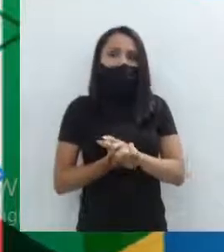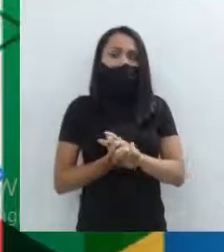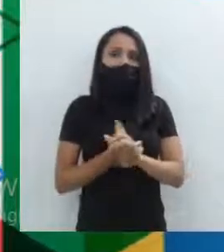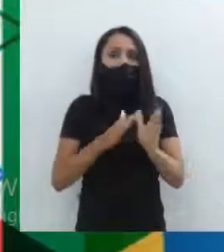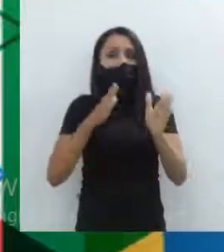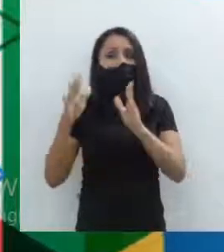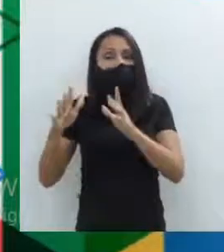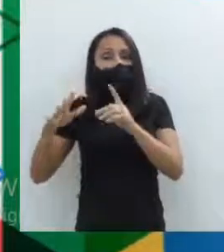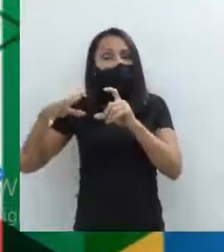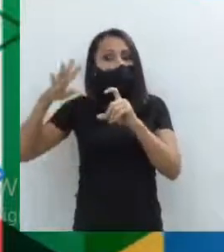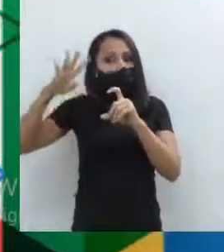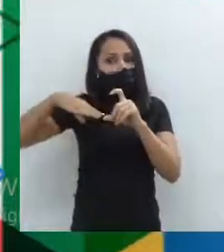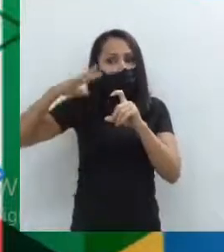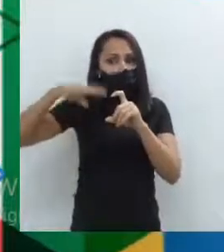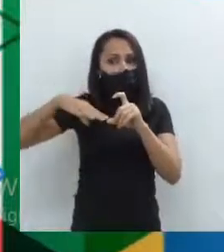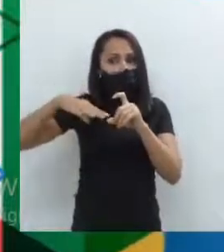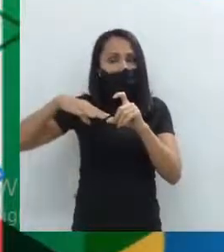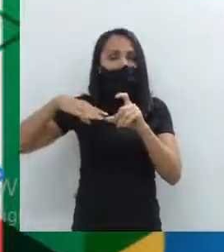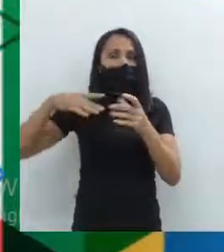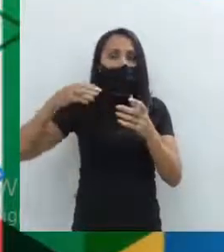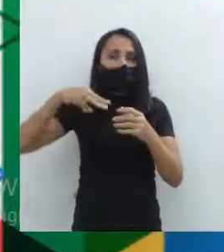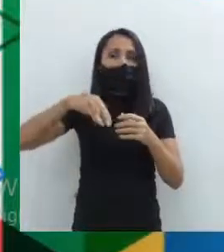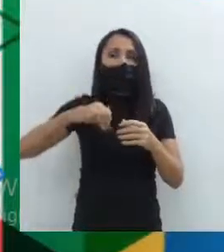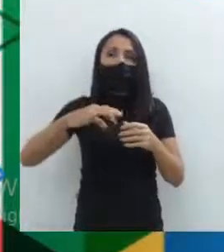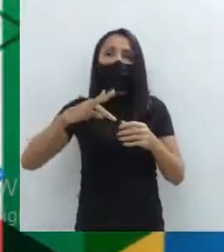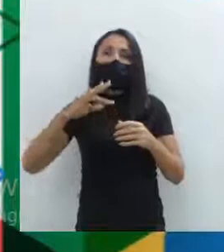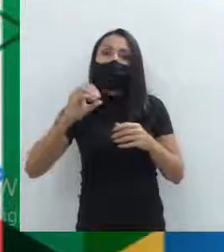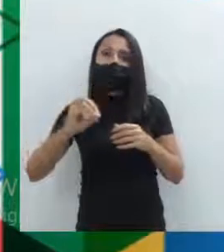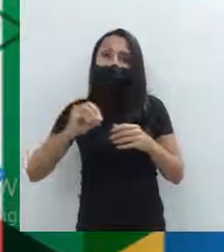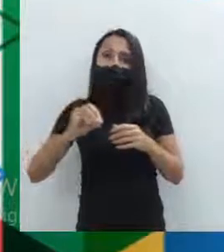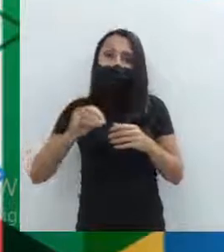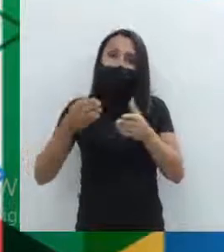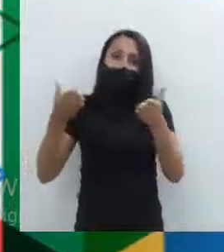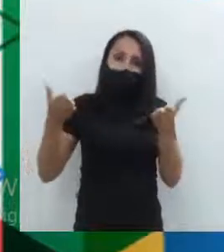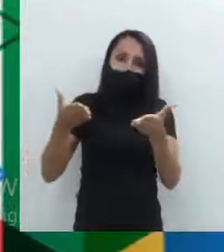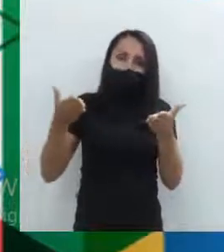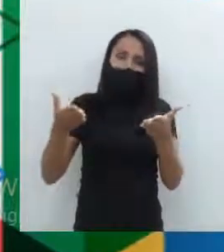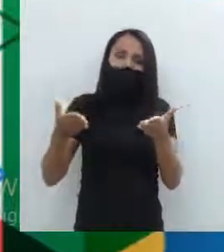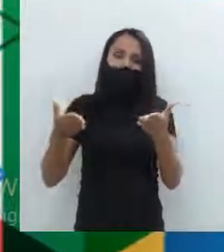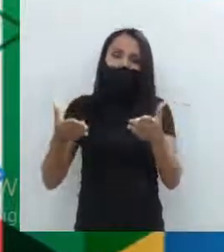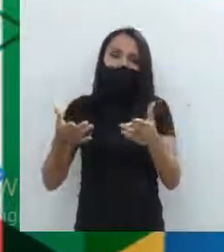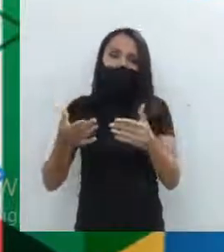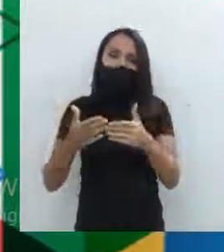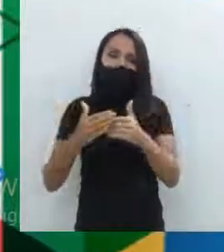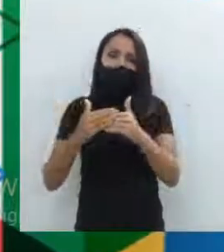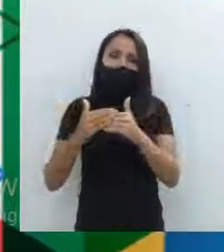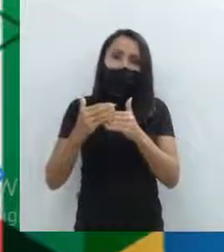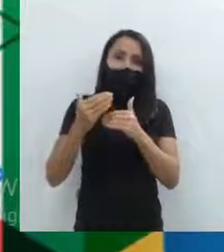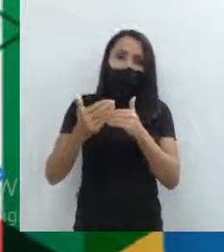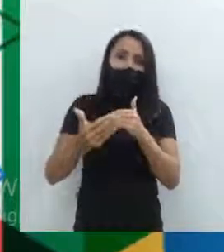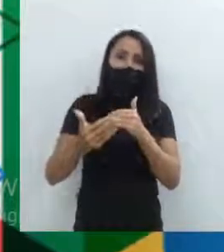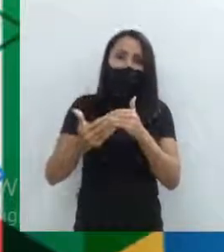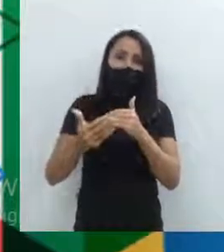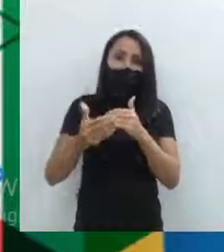a mitologia, e o mito, principalmente o mito moderno, ele vem através de uma